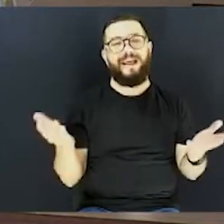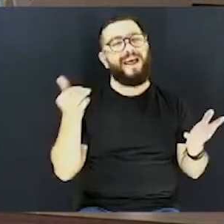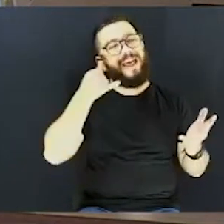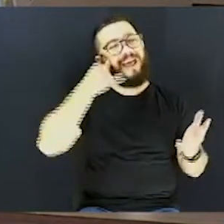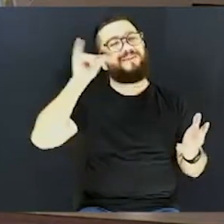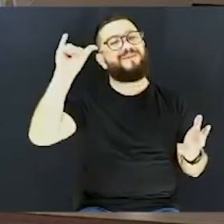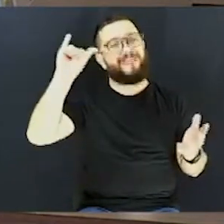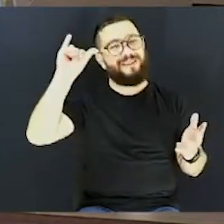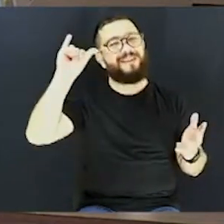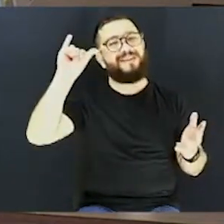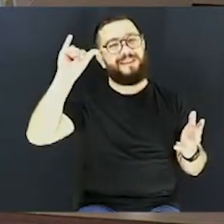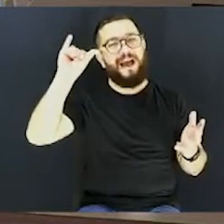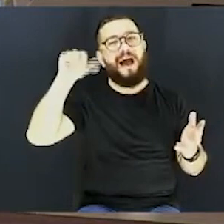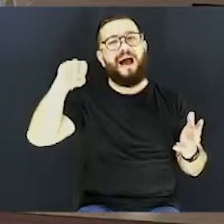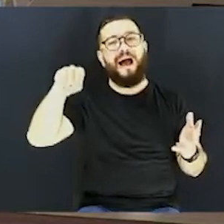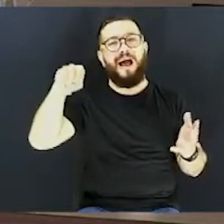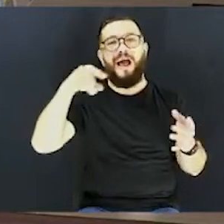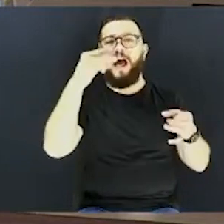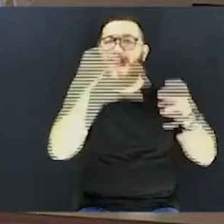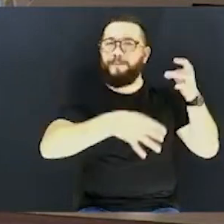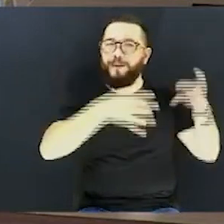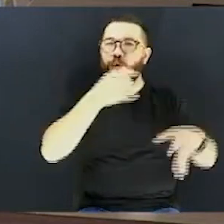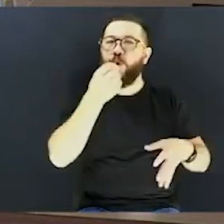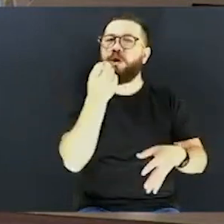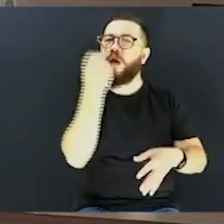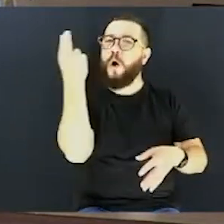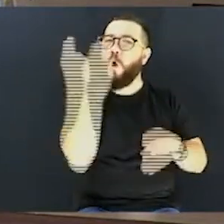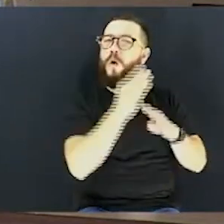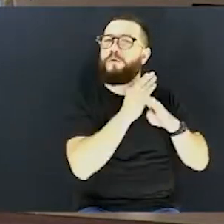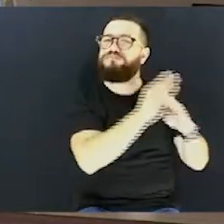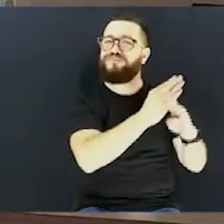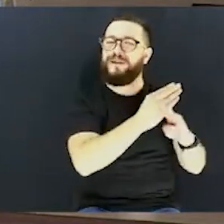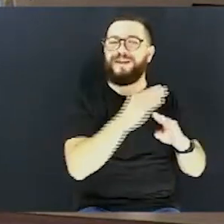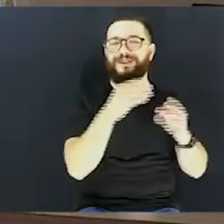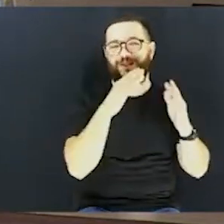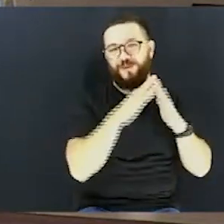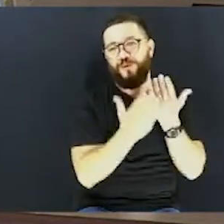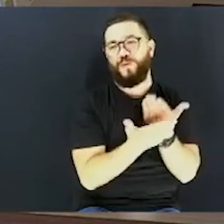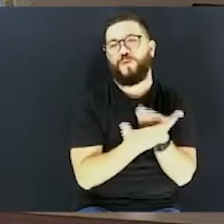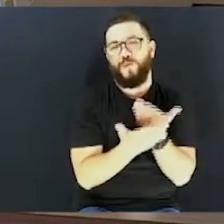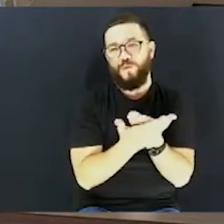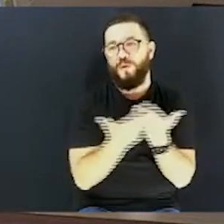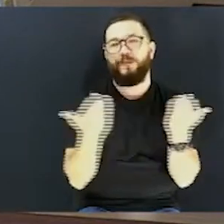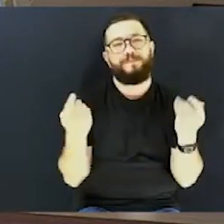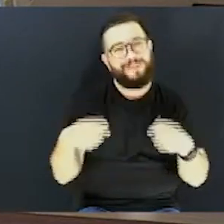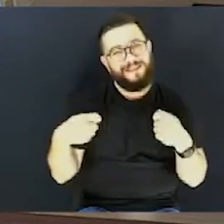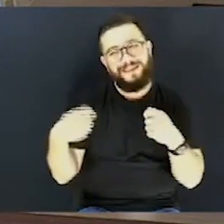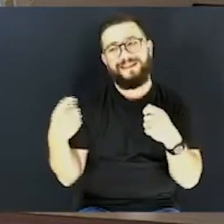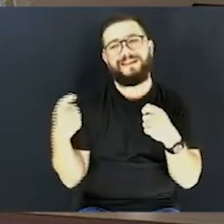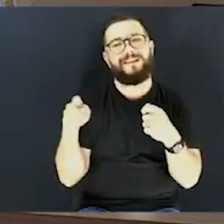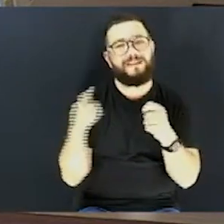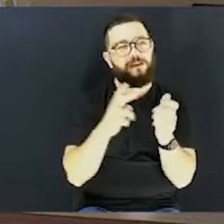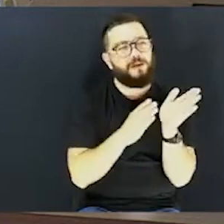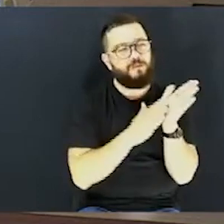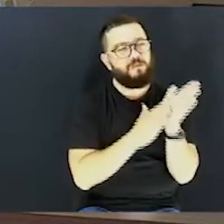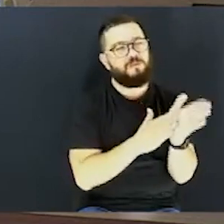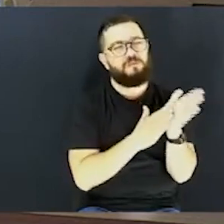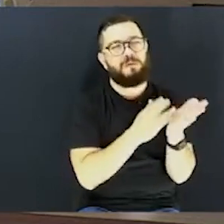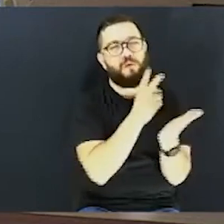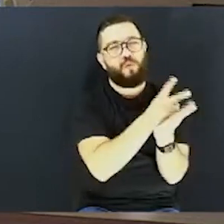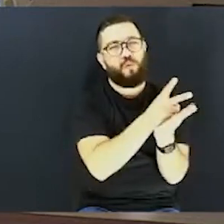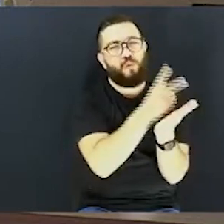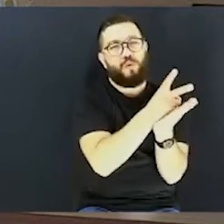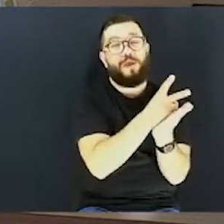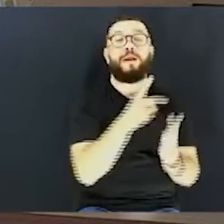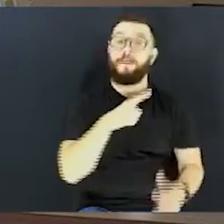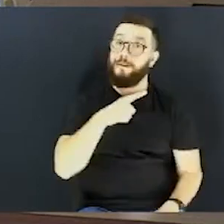evasão e abandono escolar na nossa cidade. E eu quero citar aqui também, vereador Dalton Borba, que tem um projeto de minha autoria, em